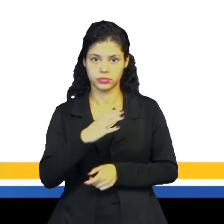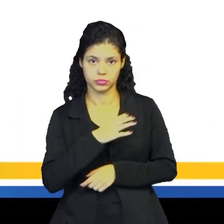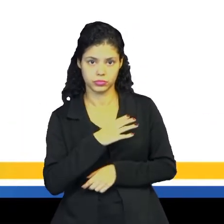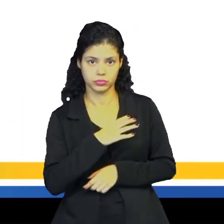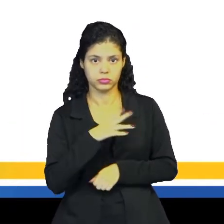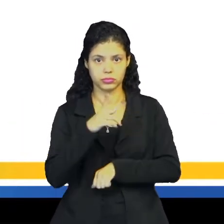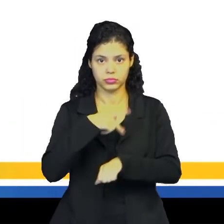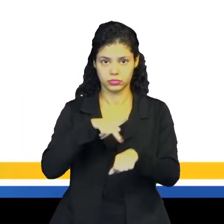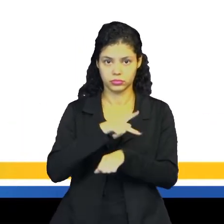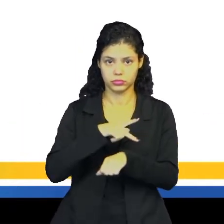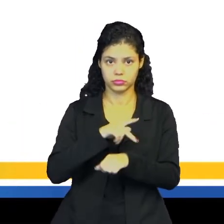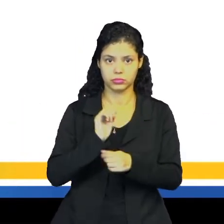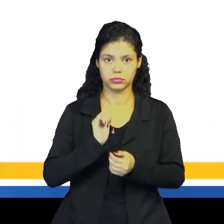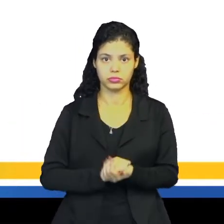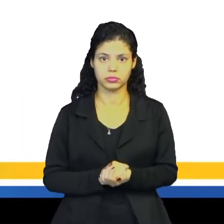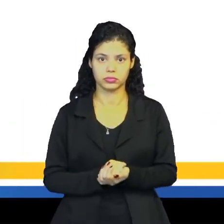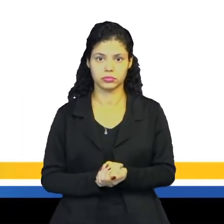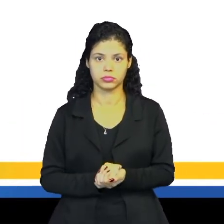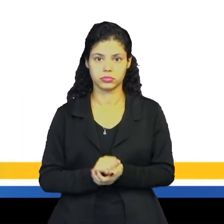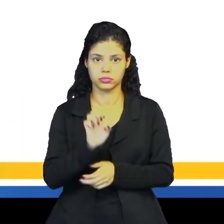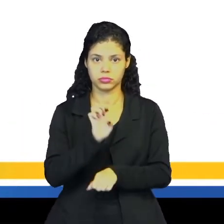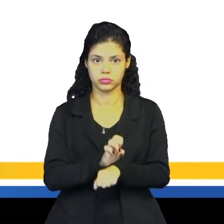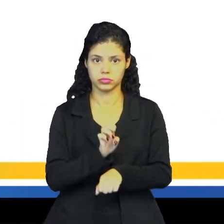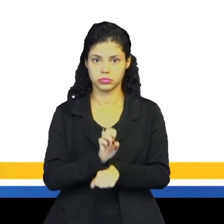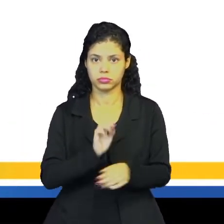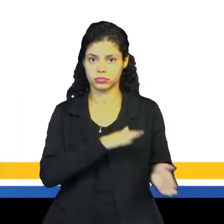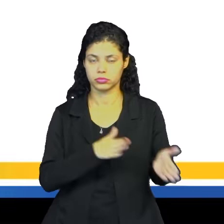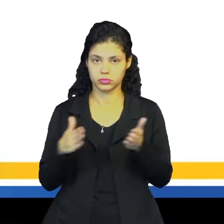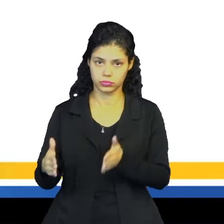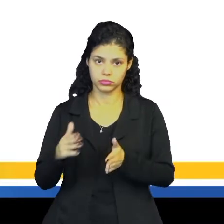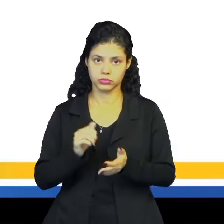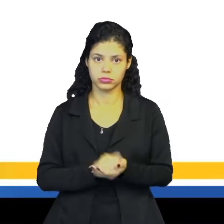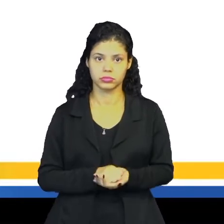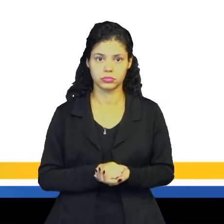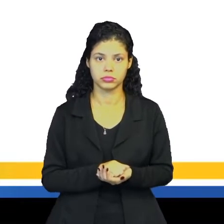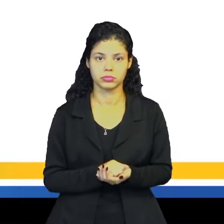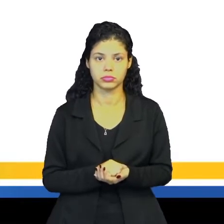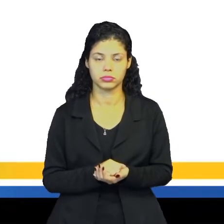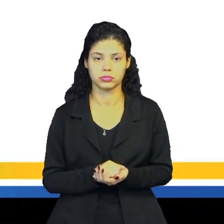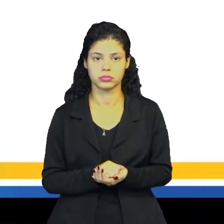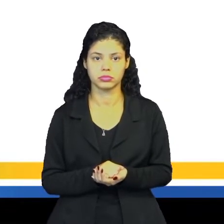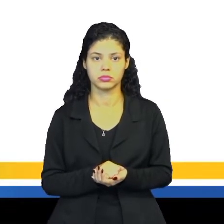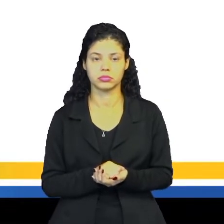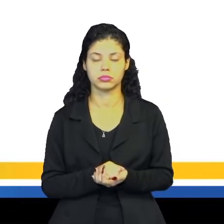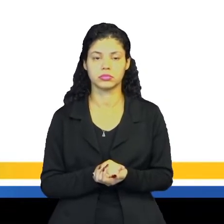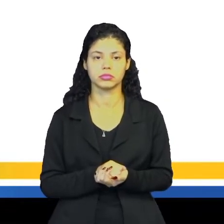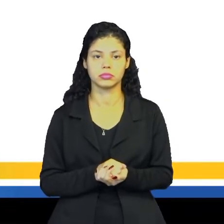cidades, países, estados ou parte de uma casa, né, etc.